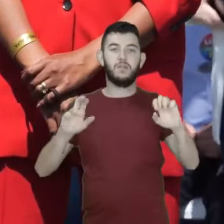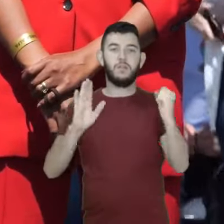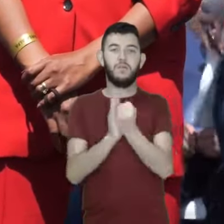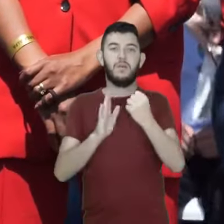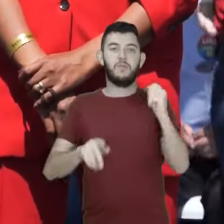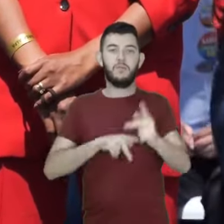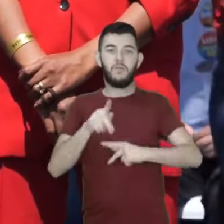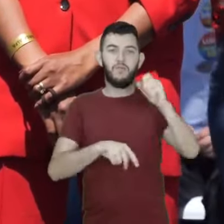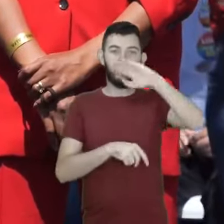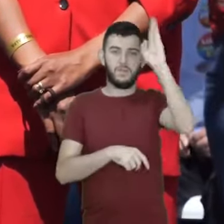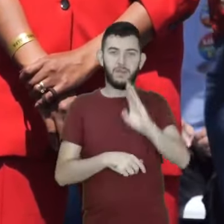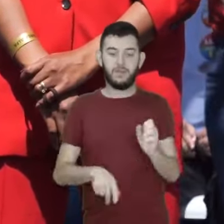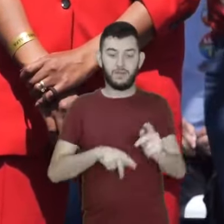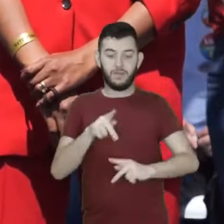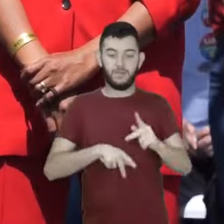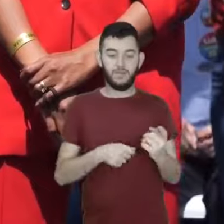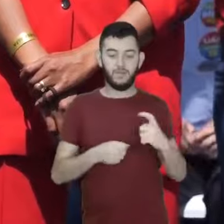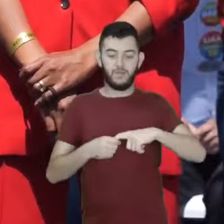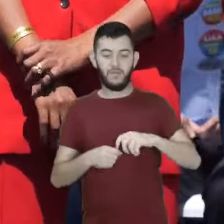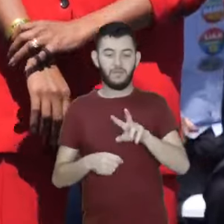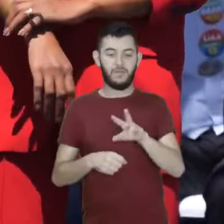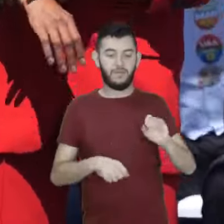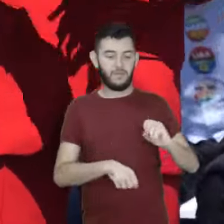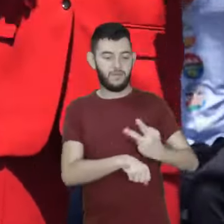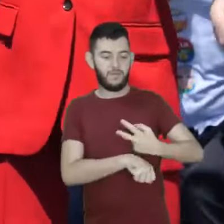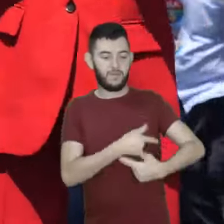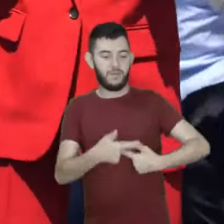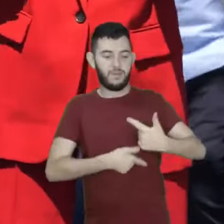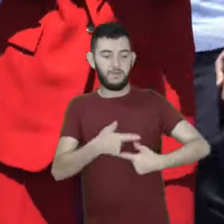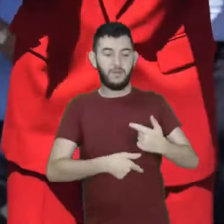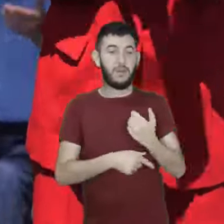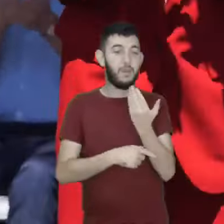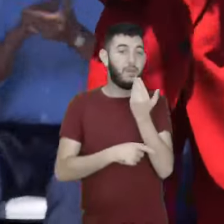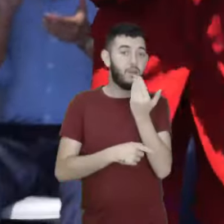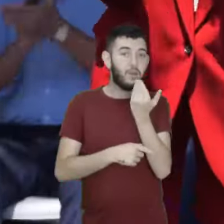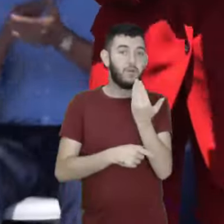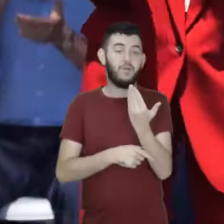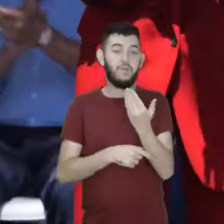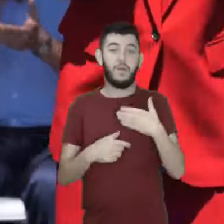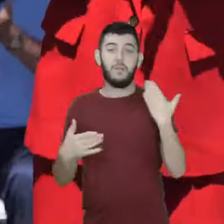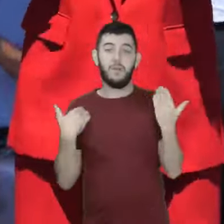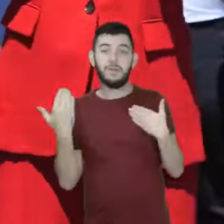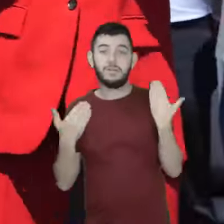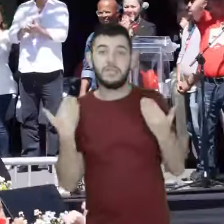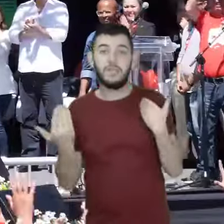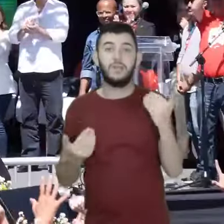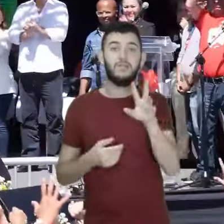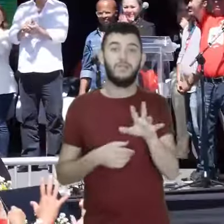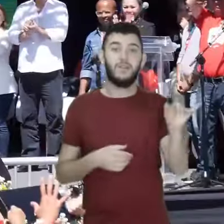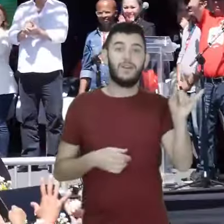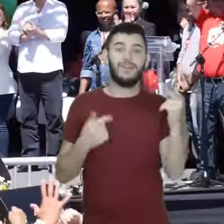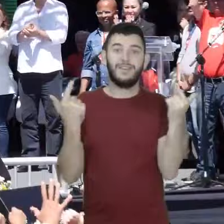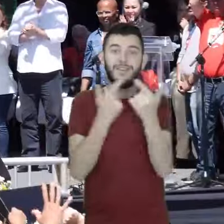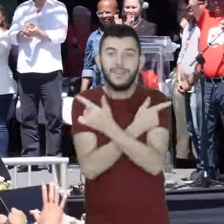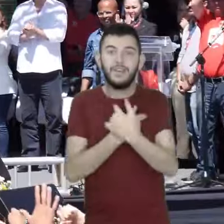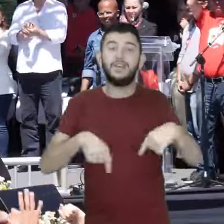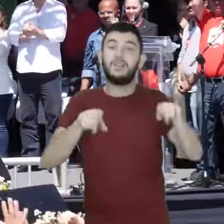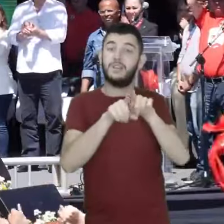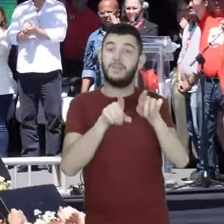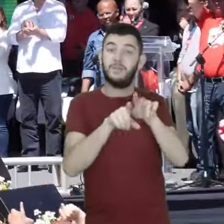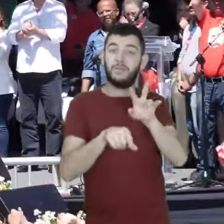ter emprego, vai voltar a comer, vai voltar a passear, vai voltar a rir e vai voltar a ser feliz outra